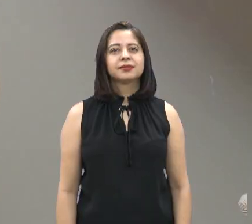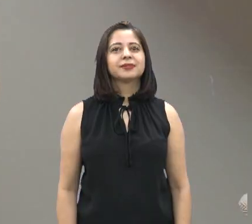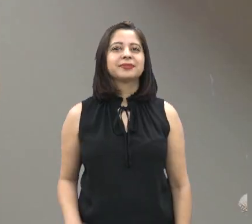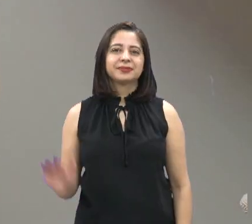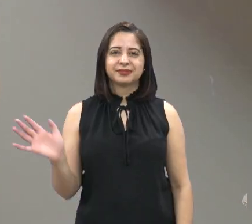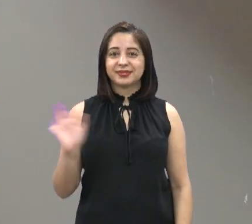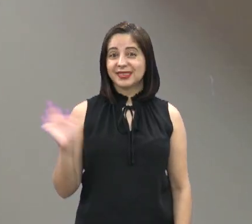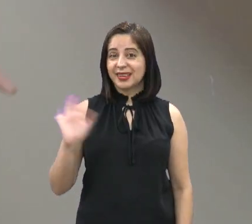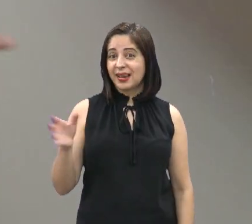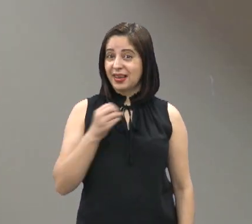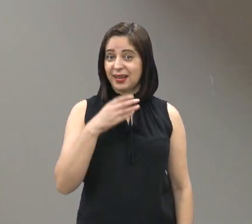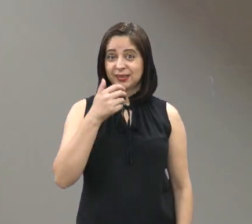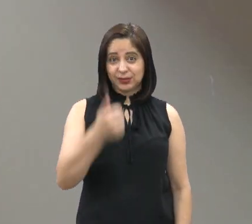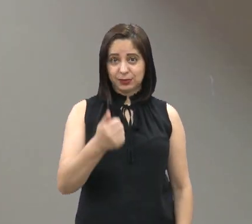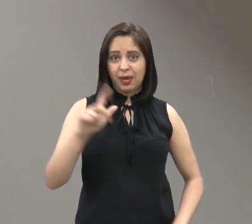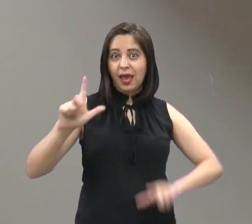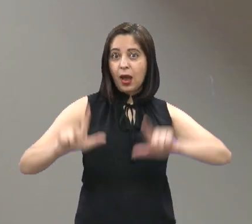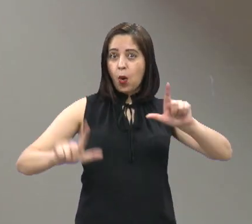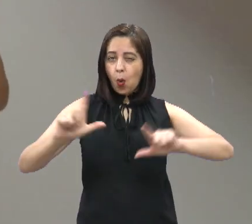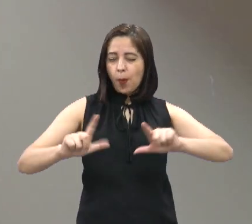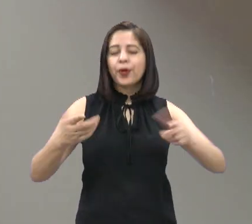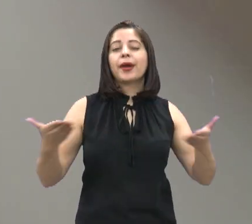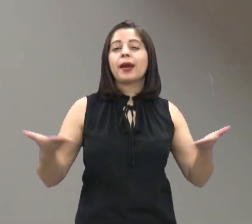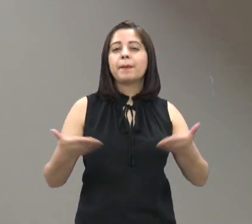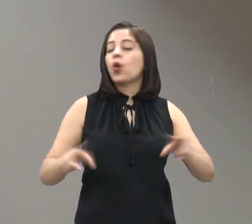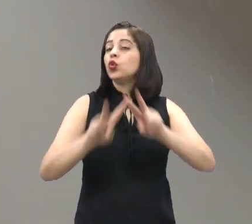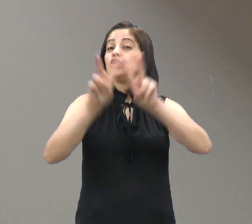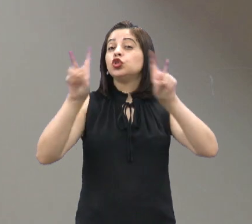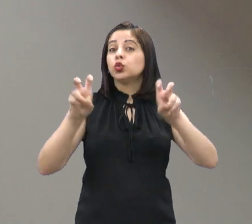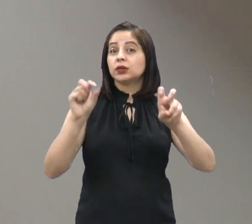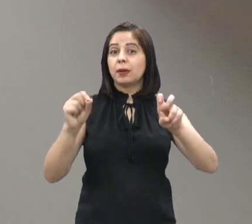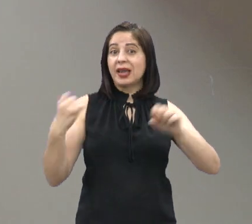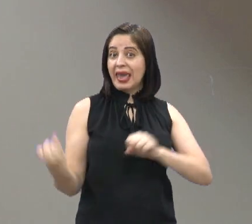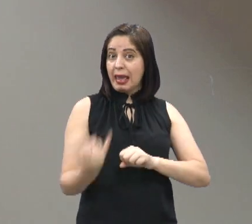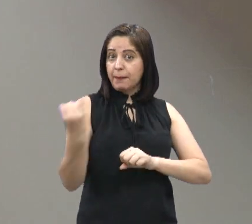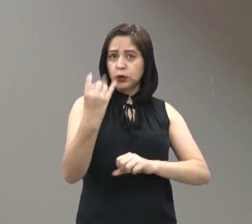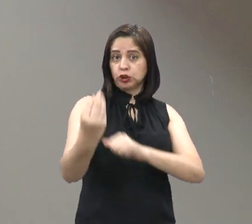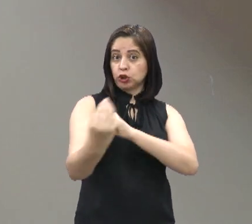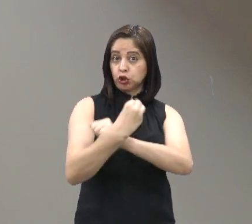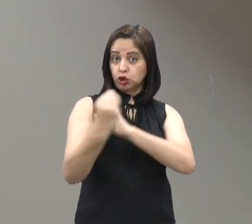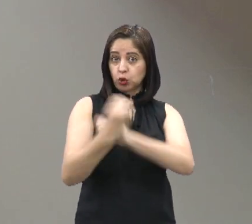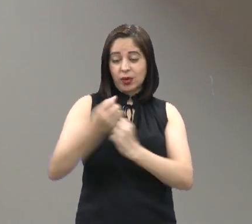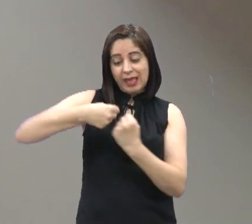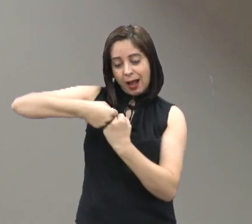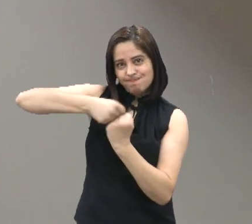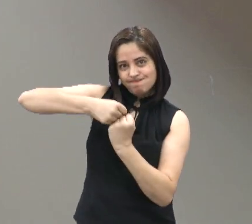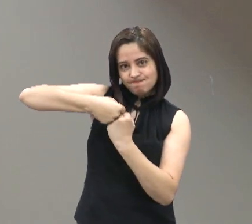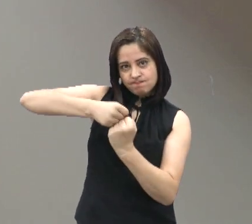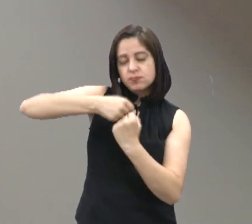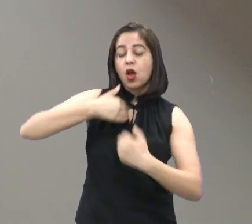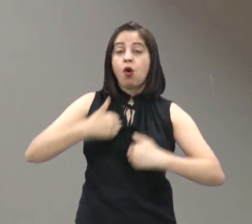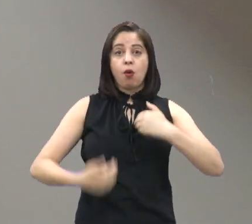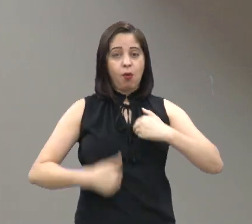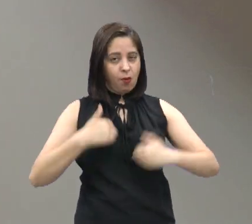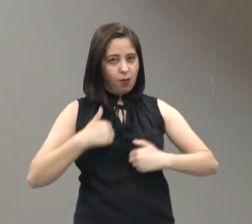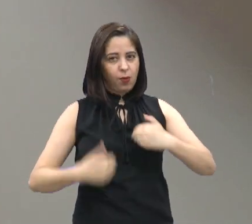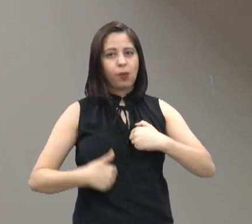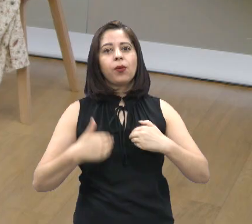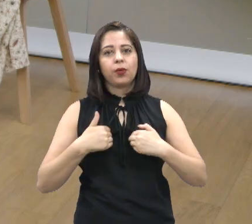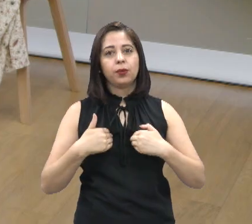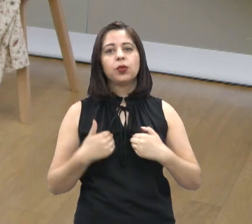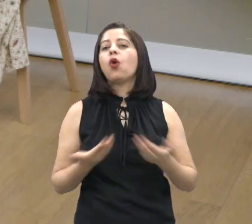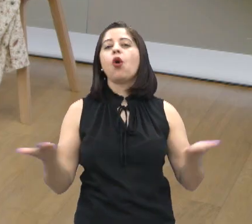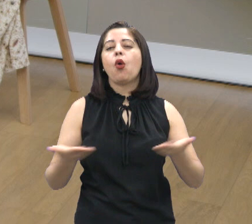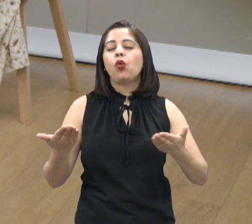Olá, tudo bem? No programa de hoje vamos falar sobre a importância de cuidar bem das nossas articulações. E quem